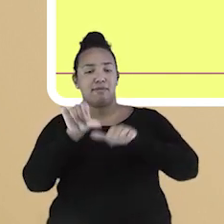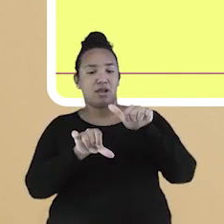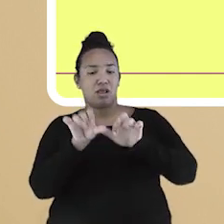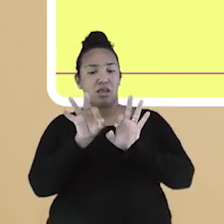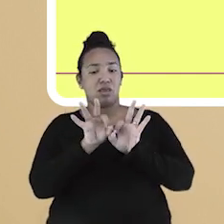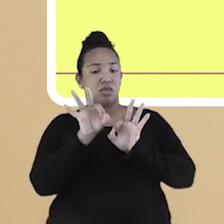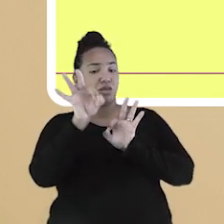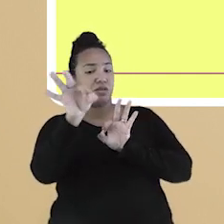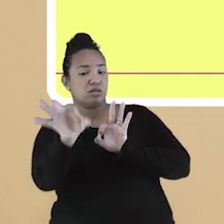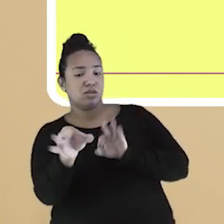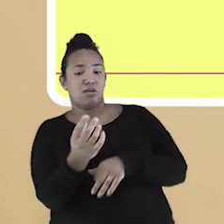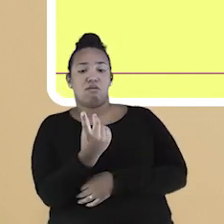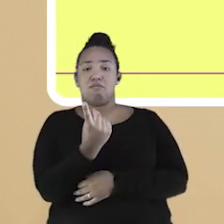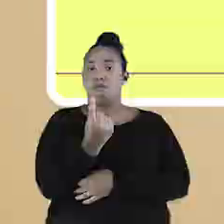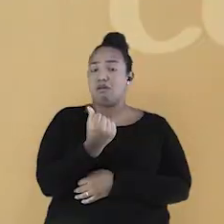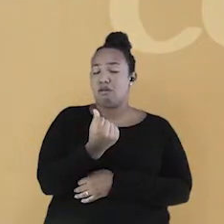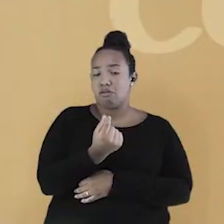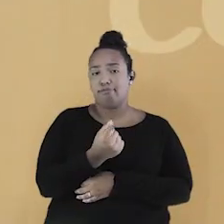e proporções.